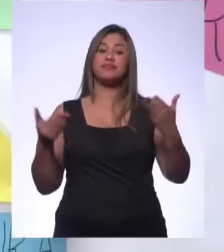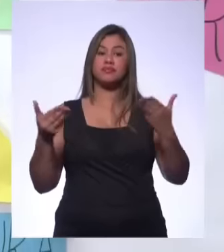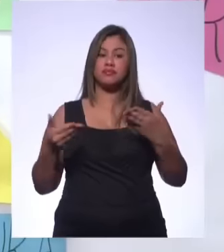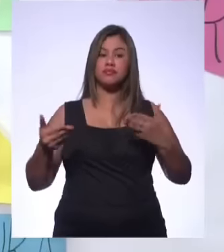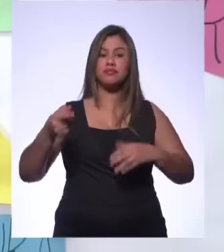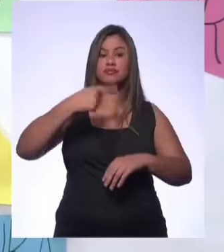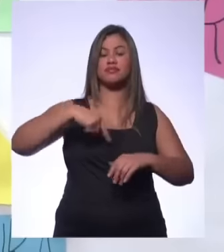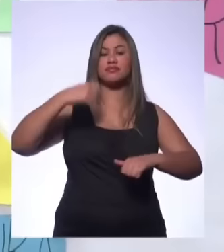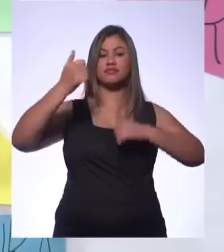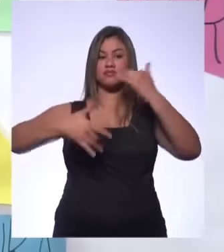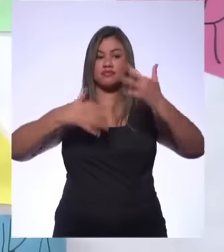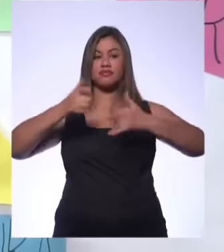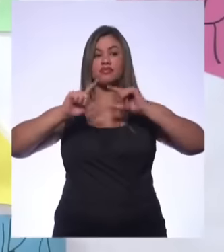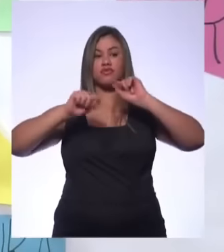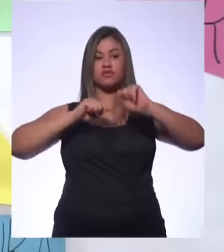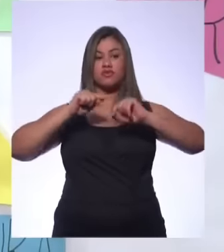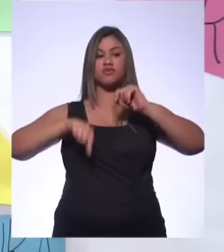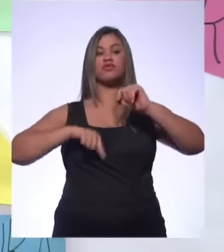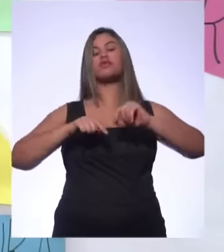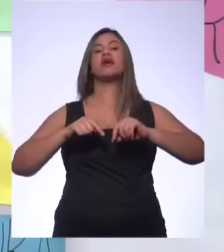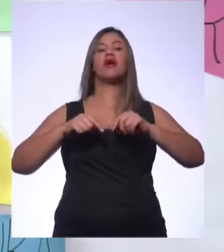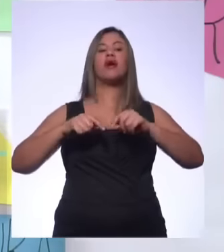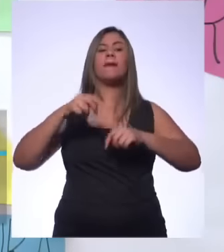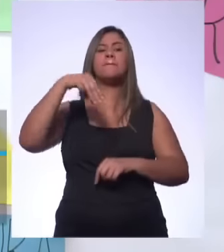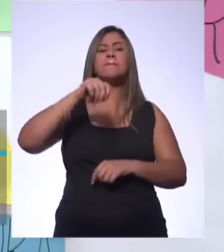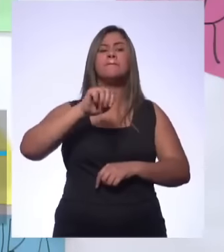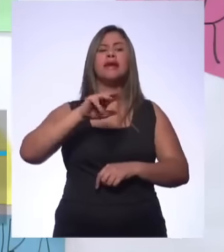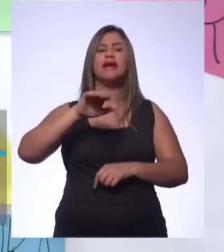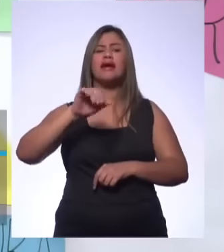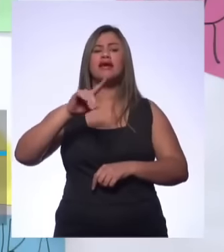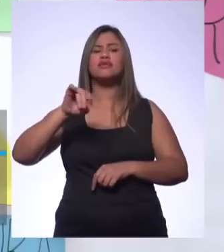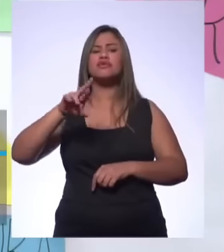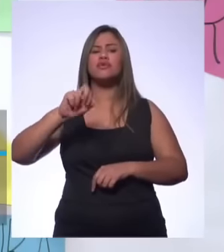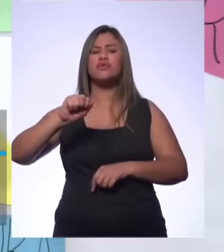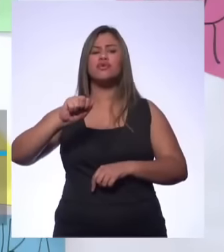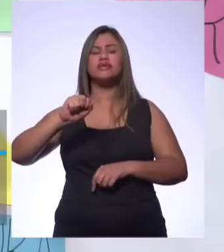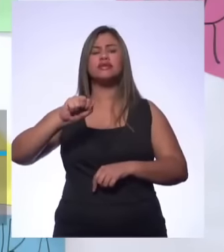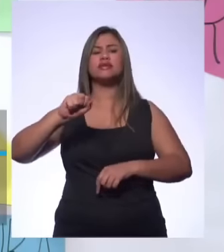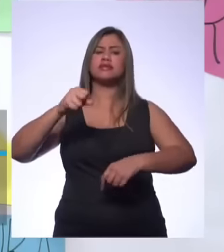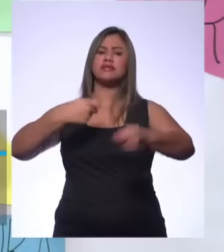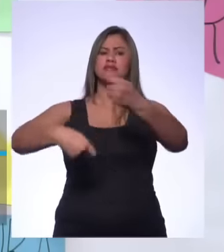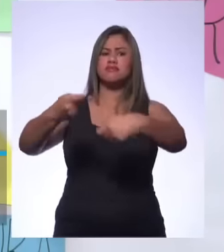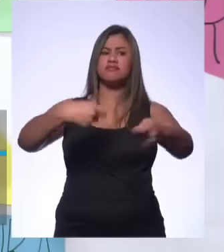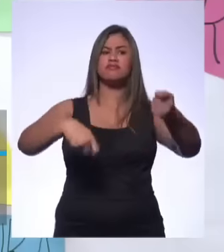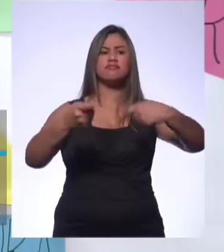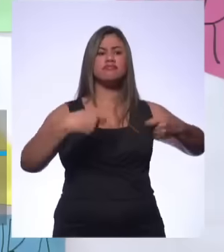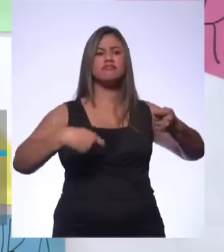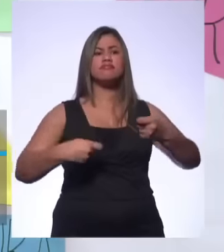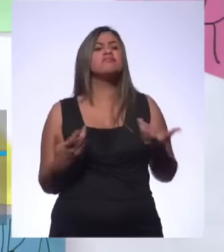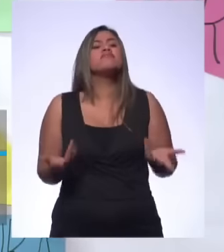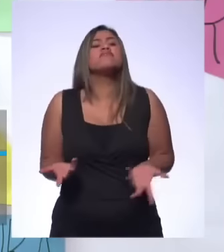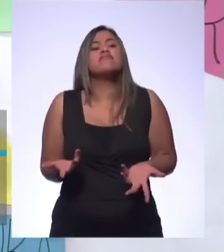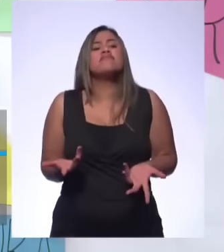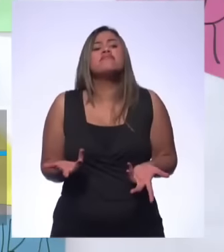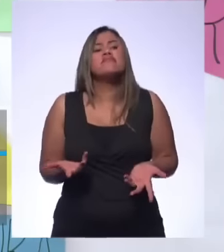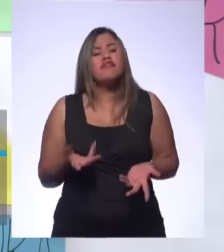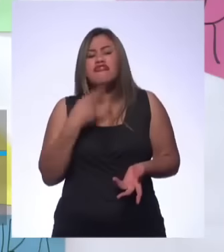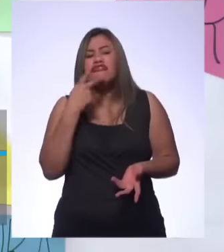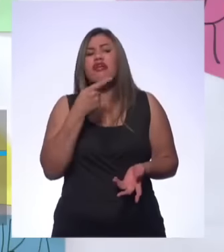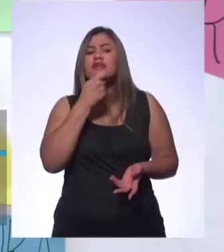desde o começo da aula, que nós falaríamos aí dos mercadores. Cadê os mercadores, professora? Até agora você não falou dos mercadores. É porque nós estamos